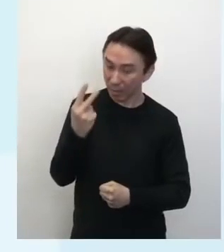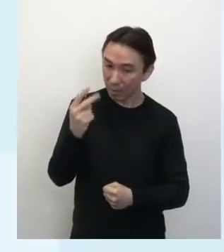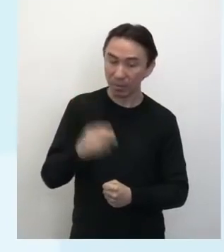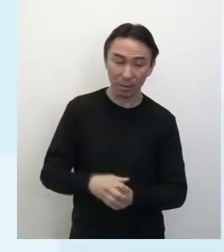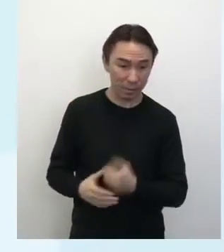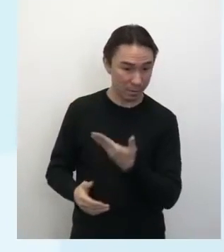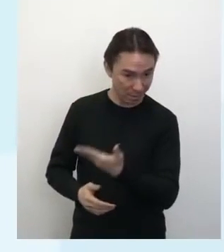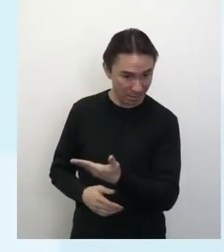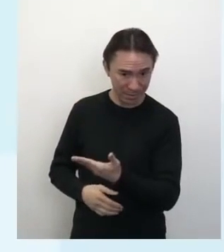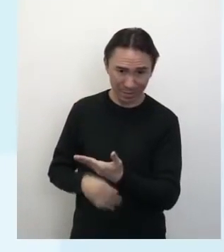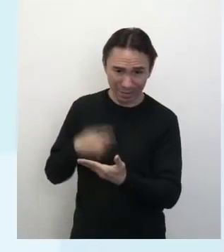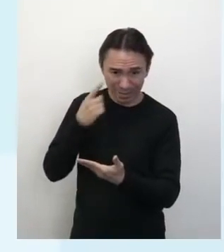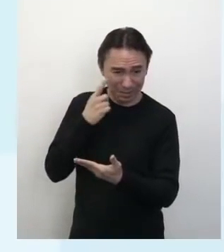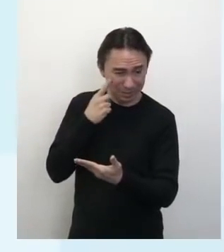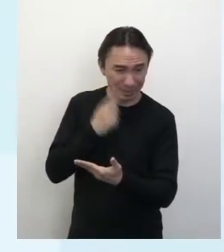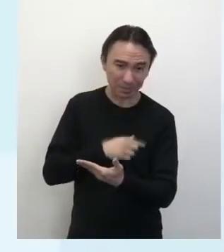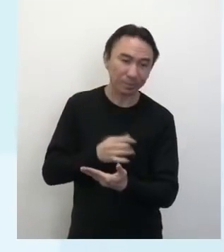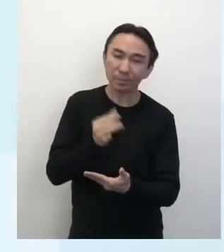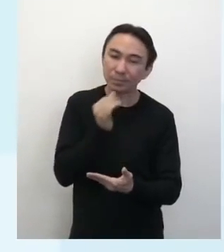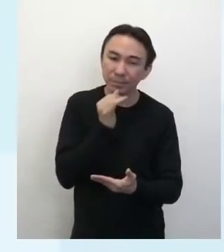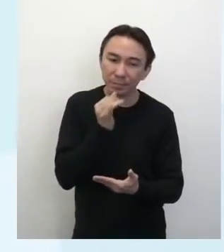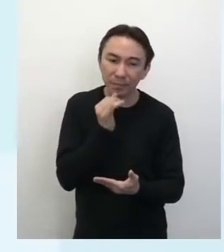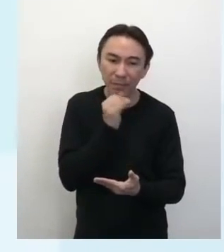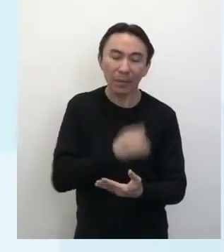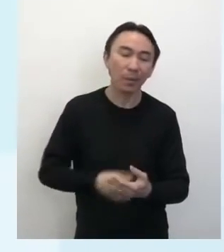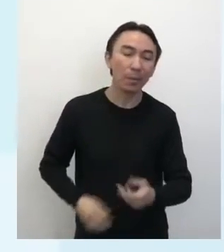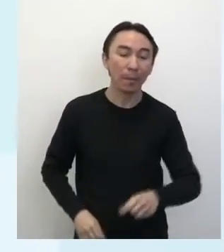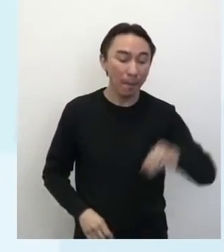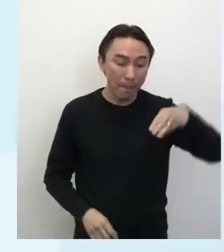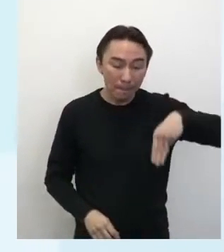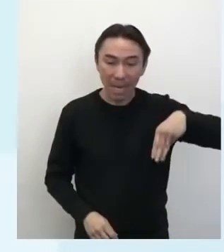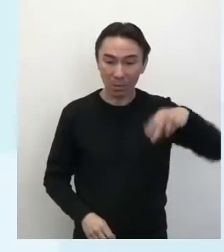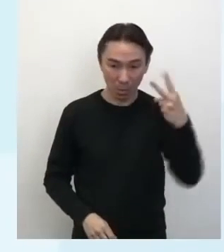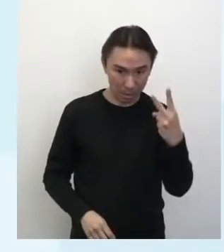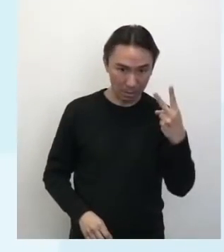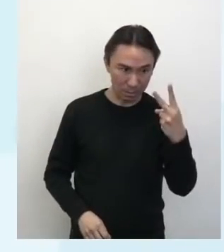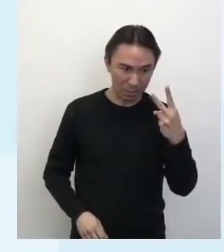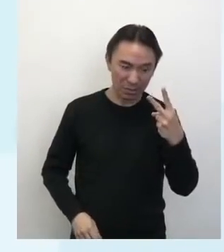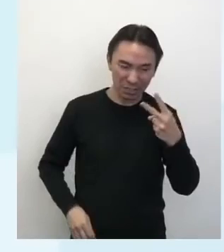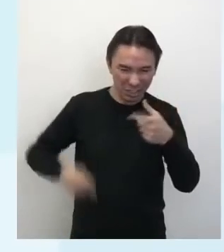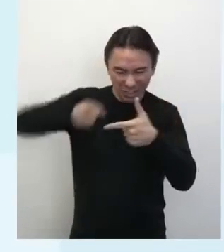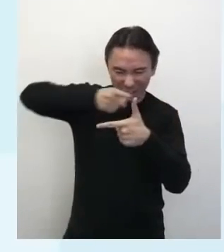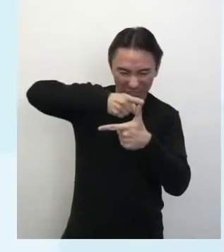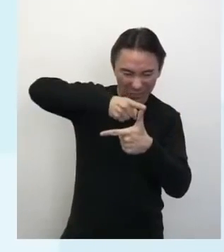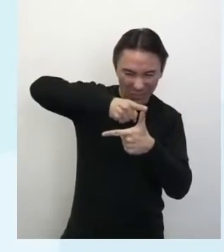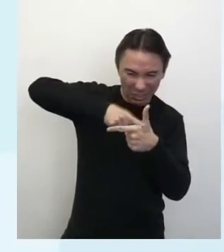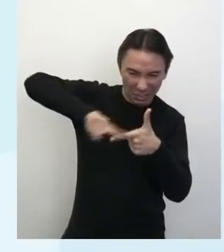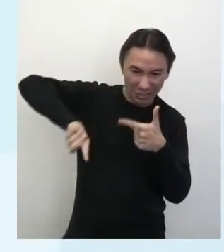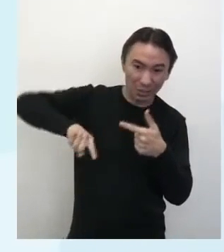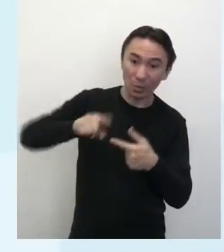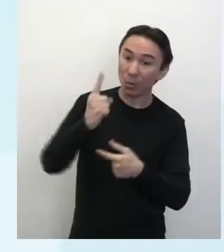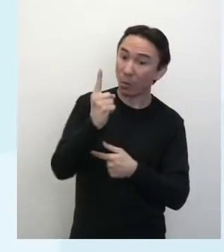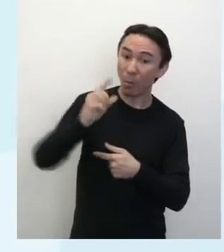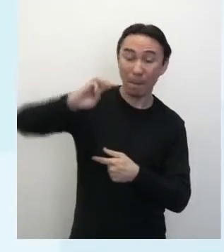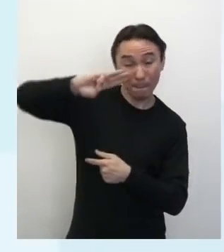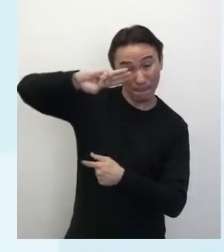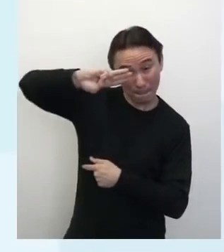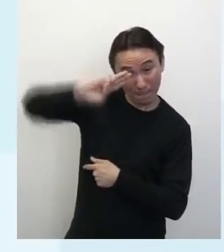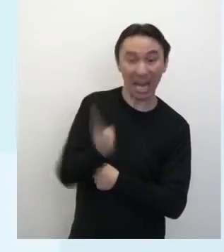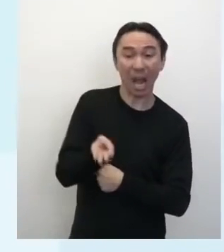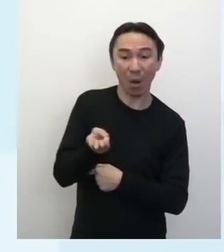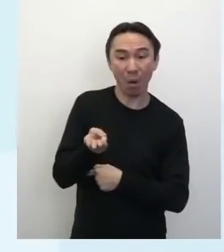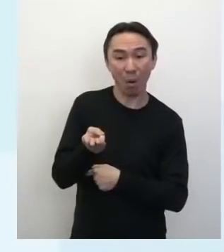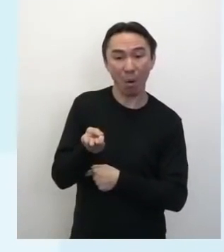do metro quadrado. Então se eu pegar 1 metro quadrado e dividir em 1 milhão de pedaços, eu vou ter 1 milhão de quadradinhos de